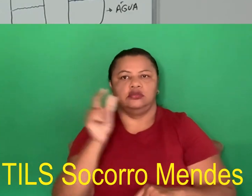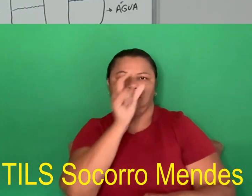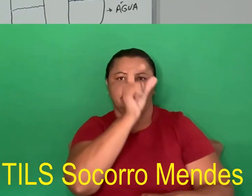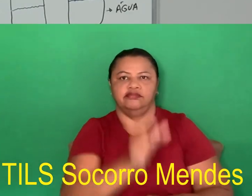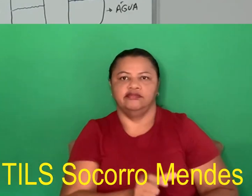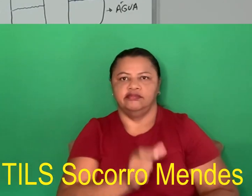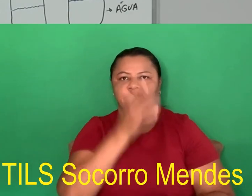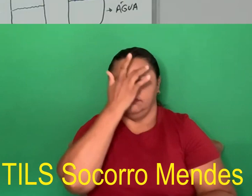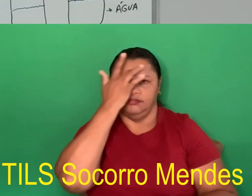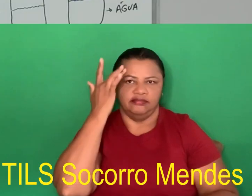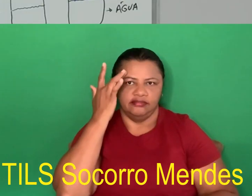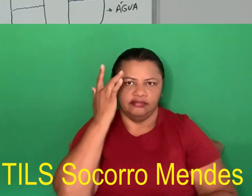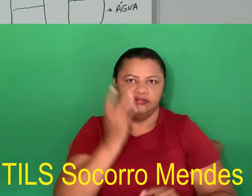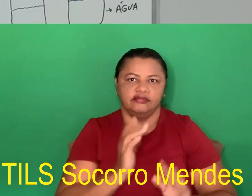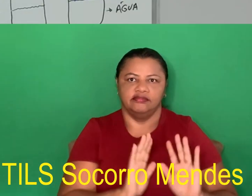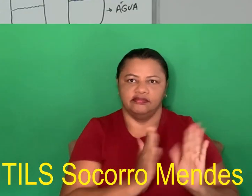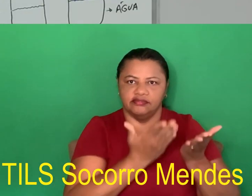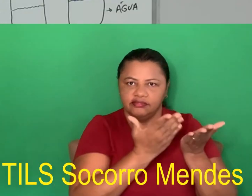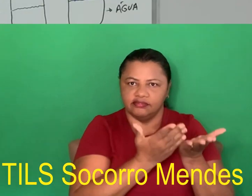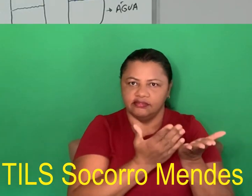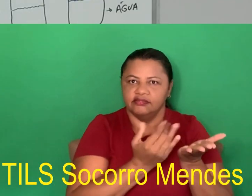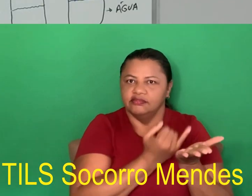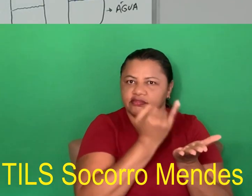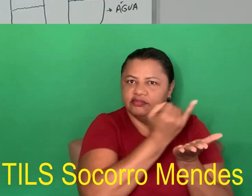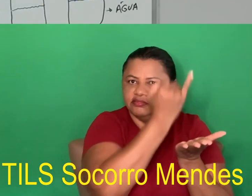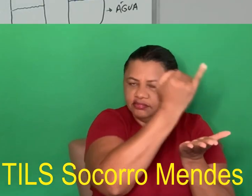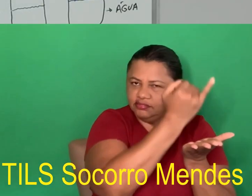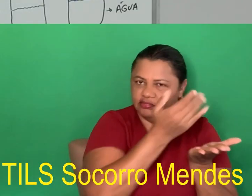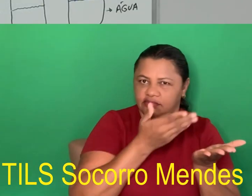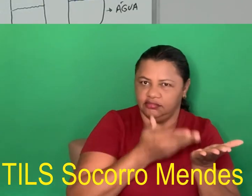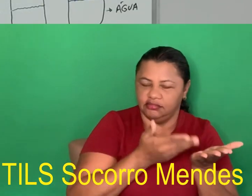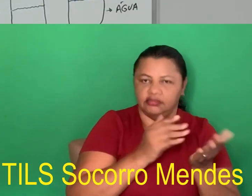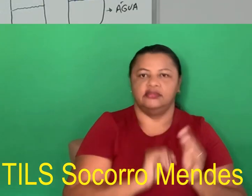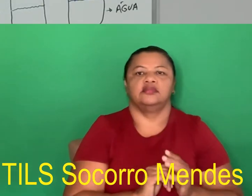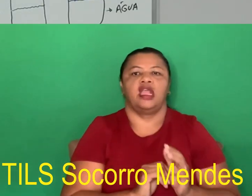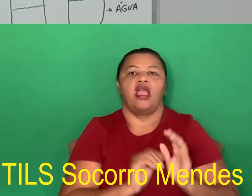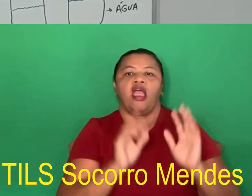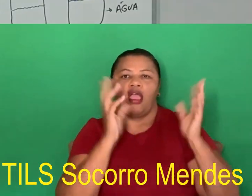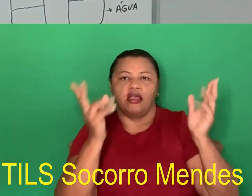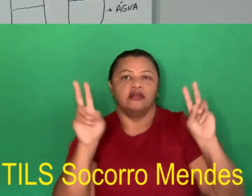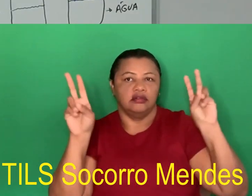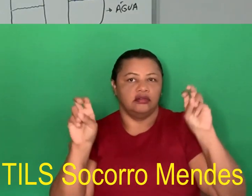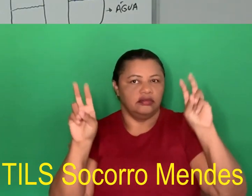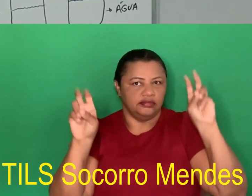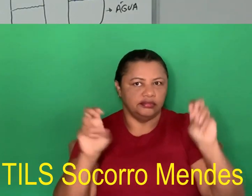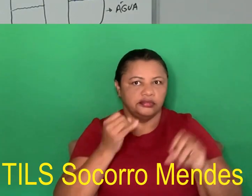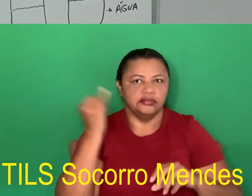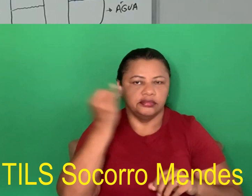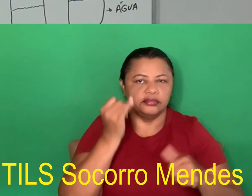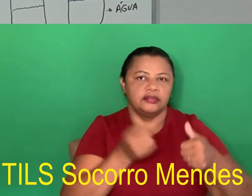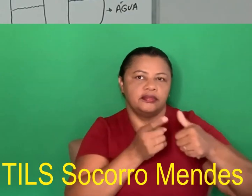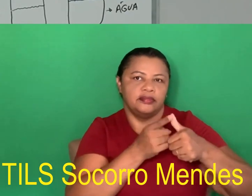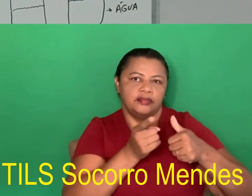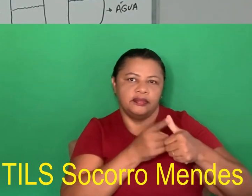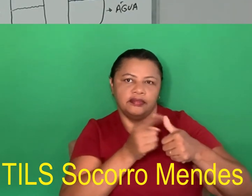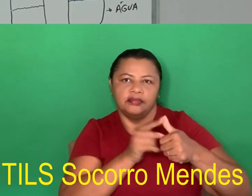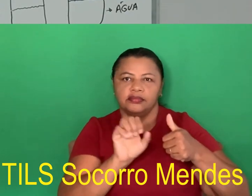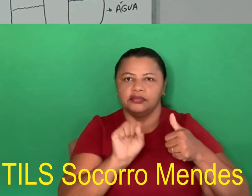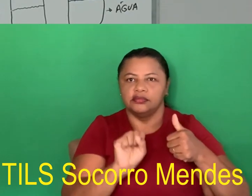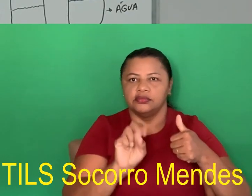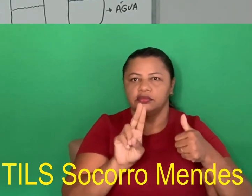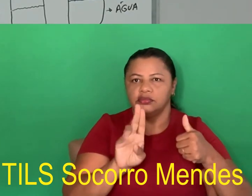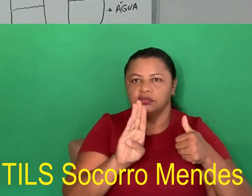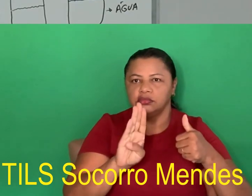valorizam. Então, esse início aqui da química é bem importante, muito importante mesmo por conta disso. Tá? Então, nós vamos começar falando aqui